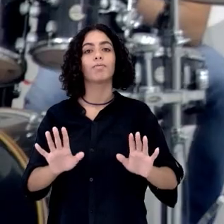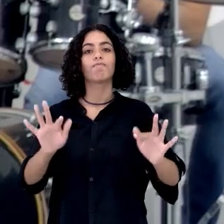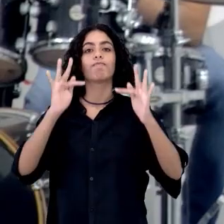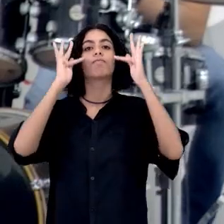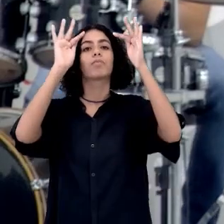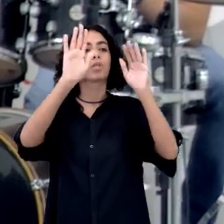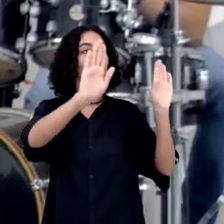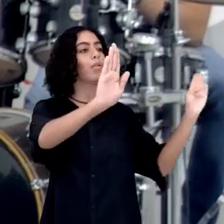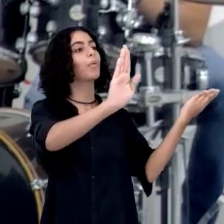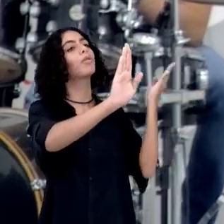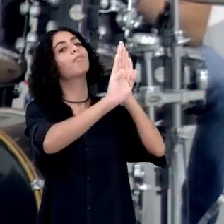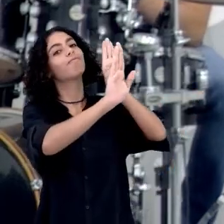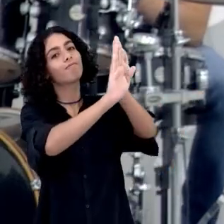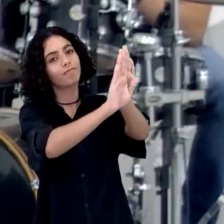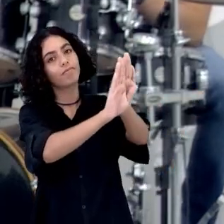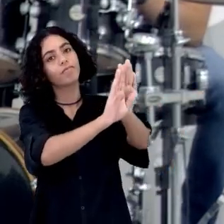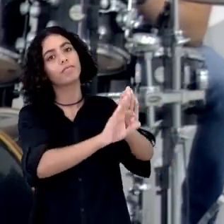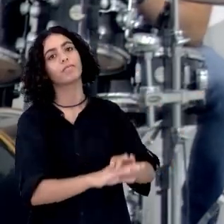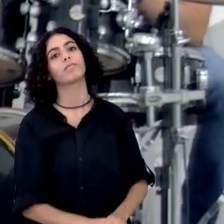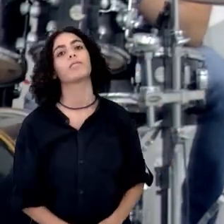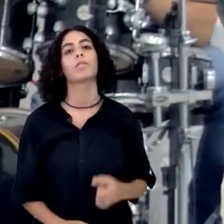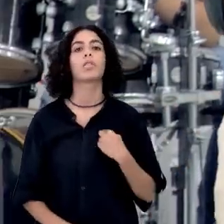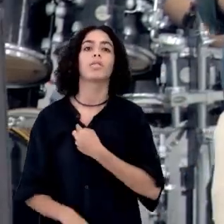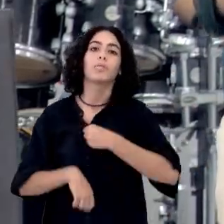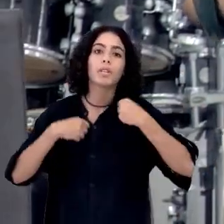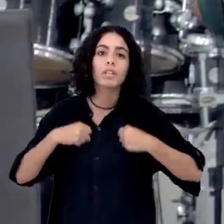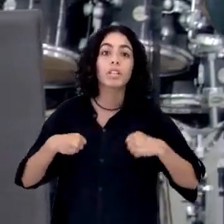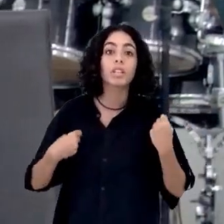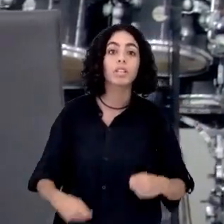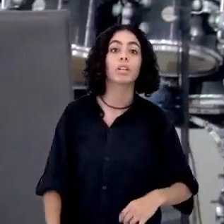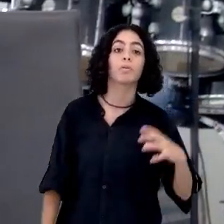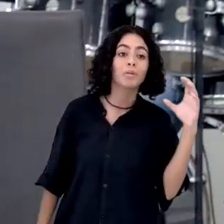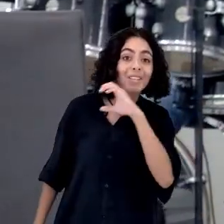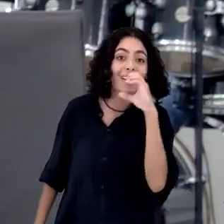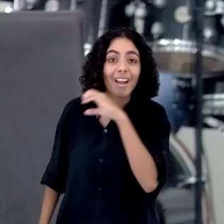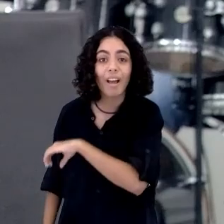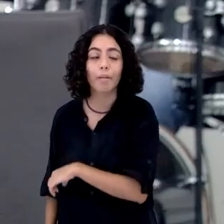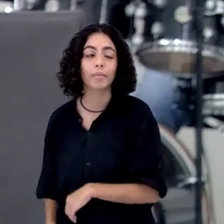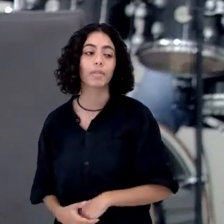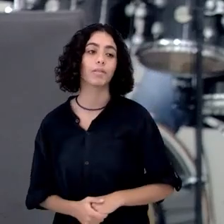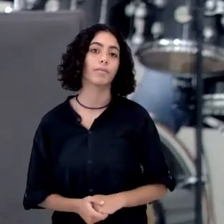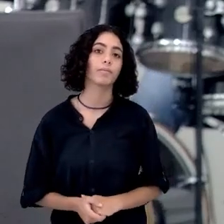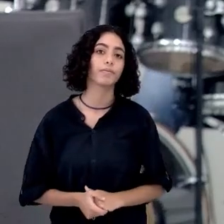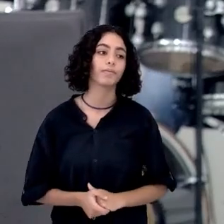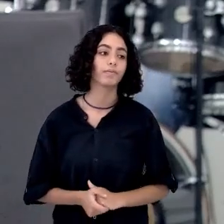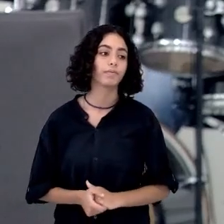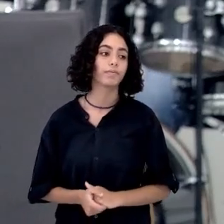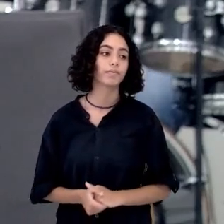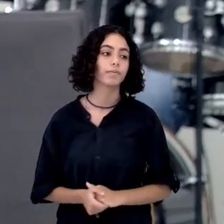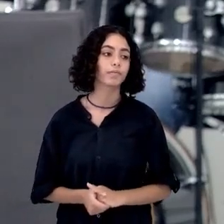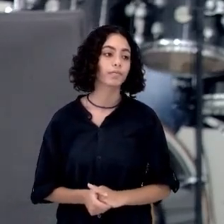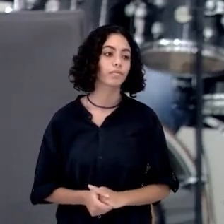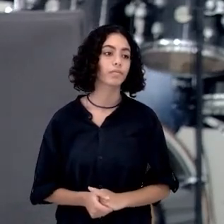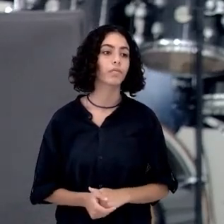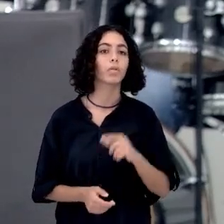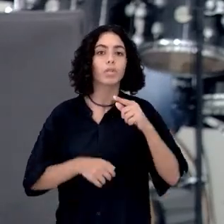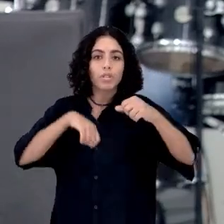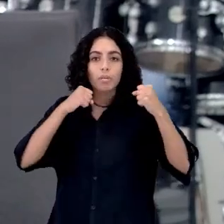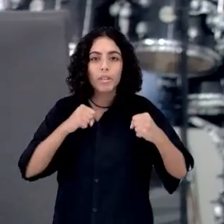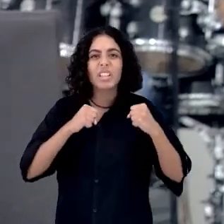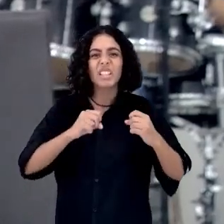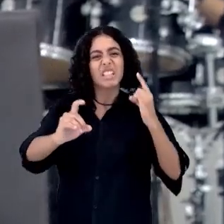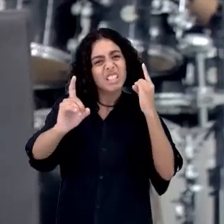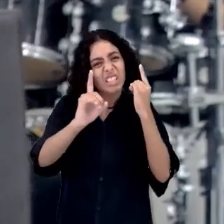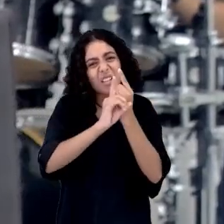A urgência que esse texto nos dá aqui de Isaías é muito interessante. Busque o Senhor enquanto Ele